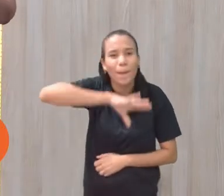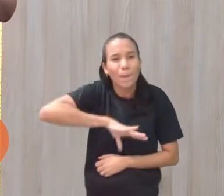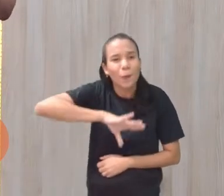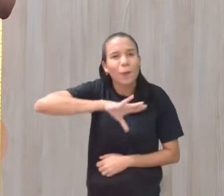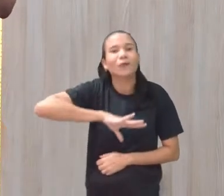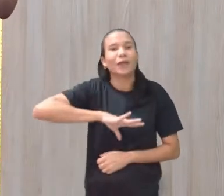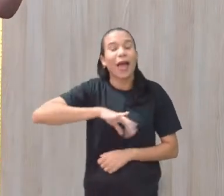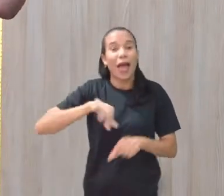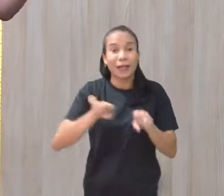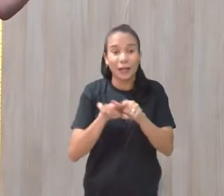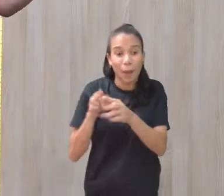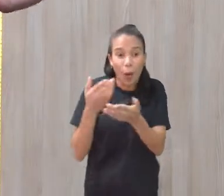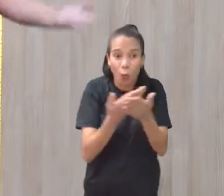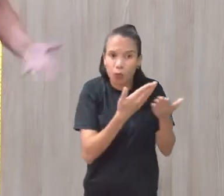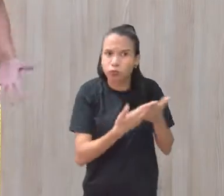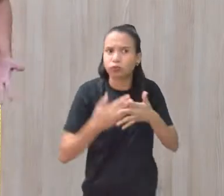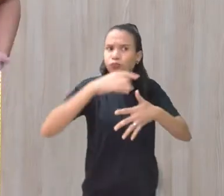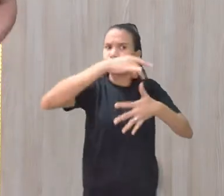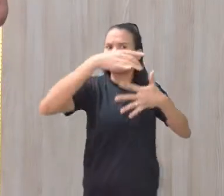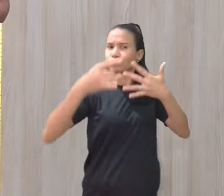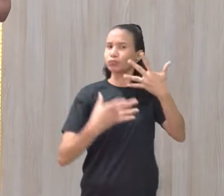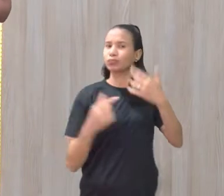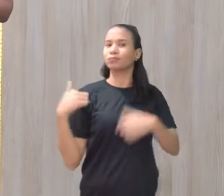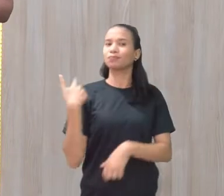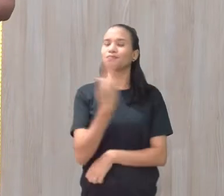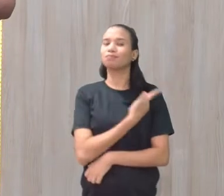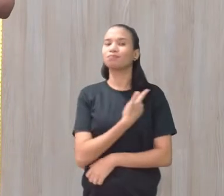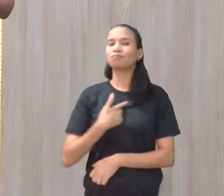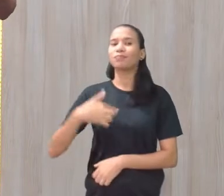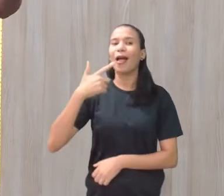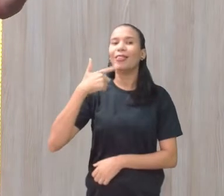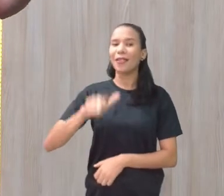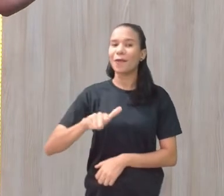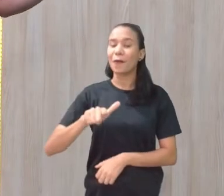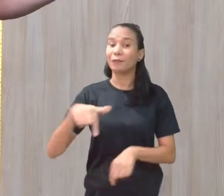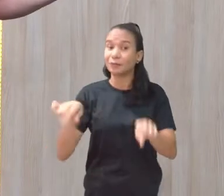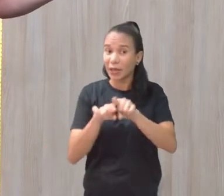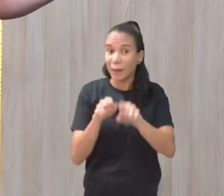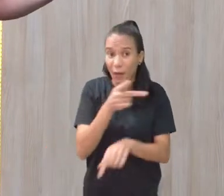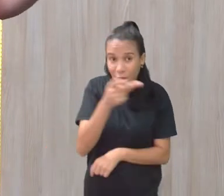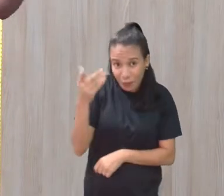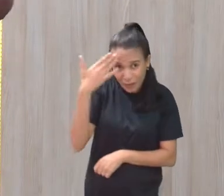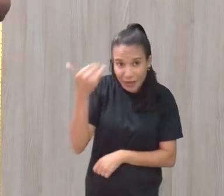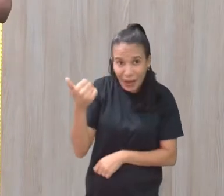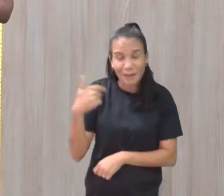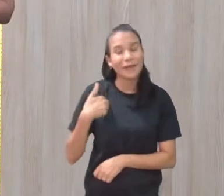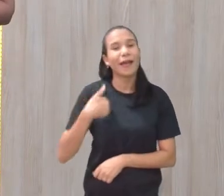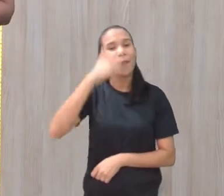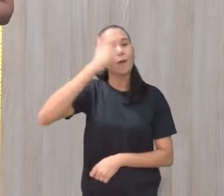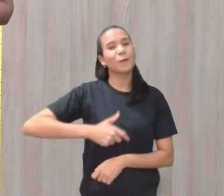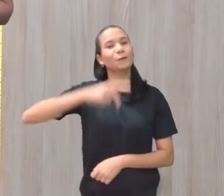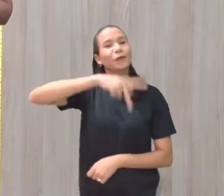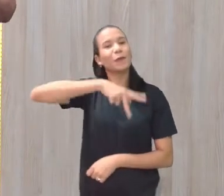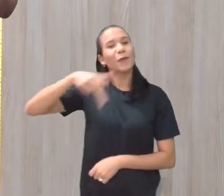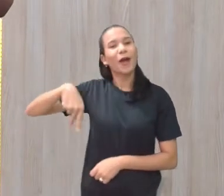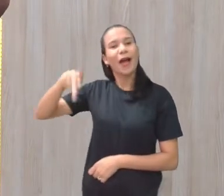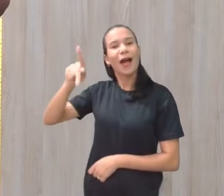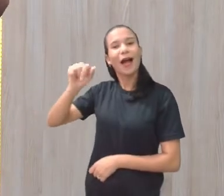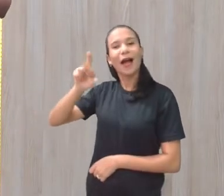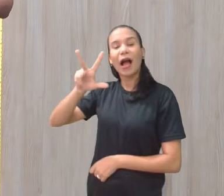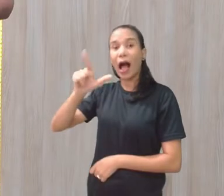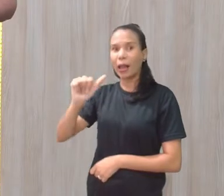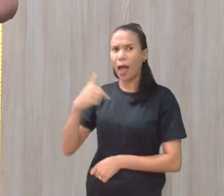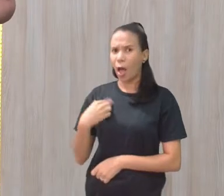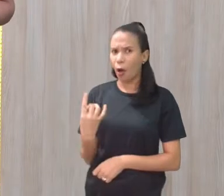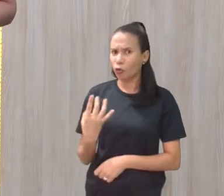portuguesa, para trabalhar alguns aspectos da nossa língua. E, como vocês sabem, sou a professora Carla, não